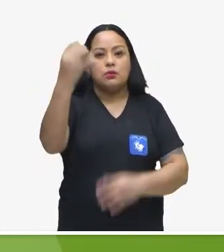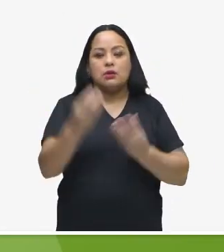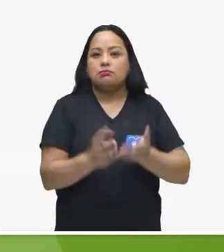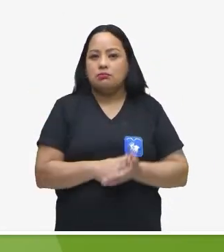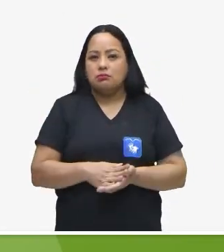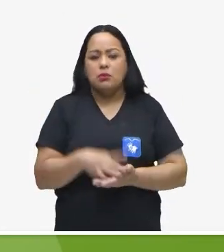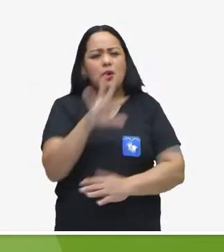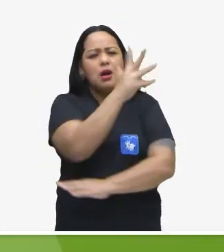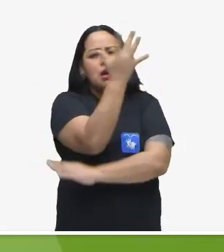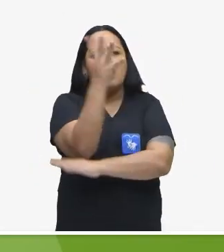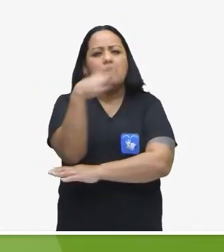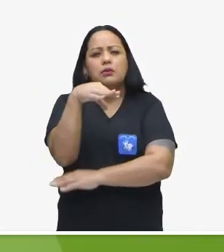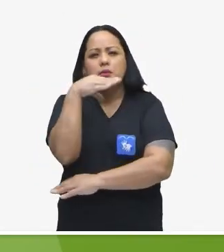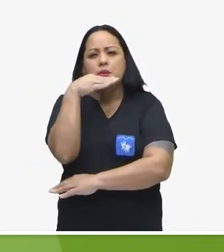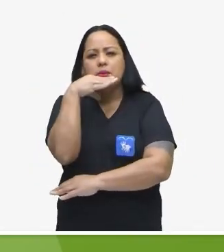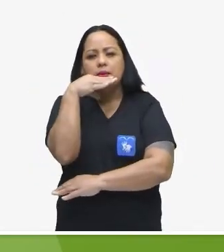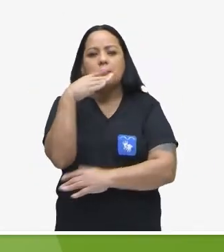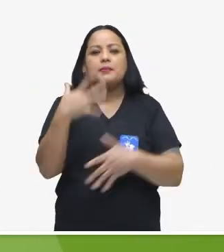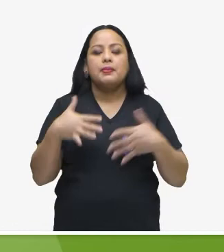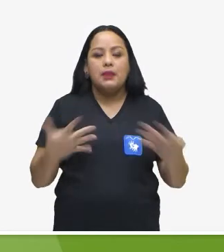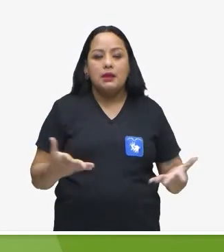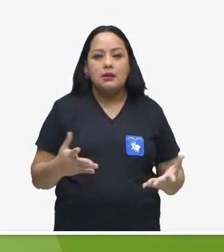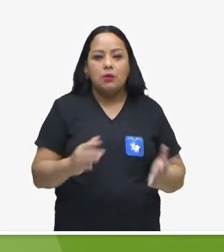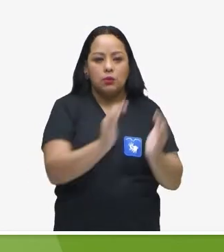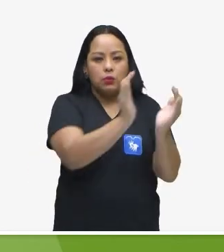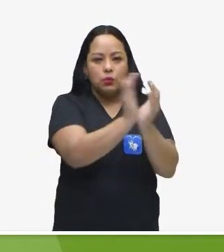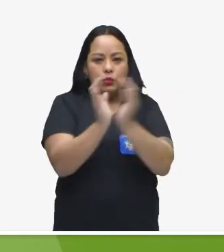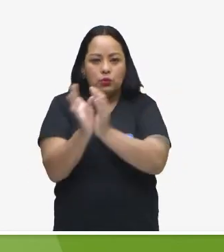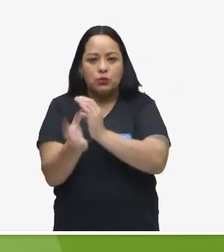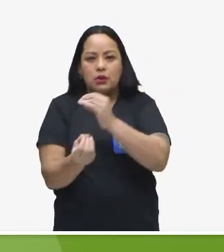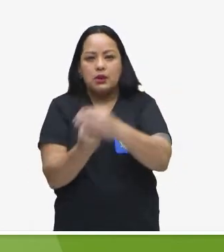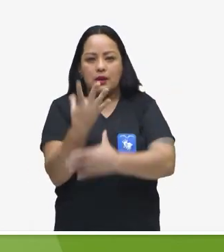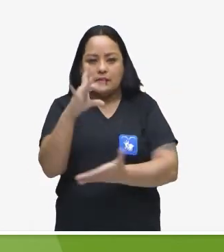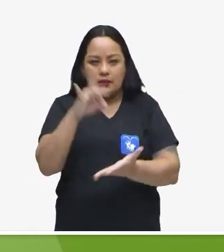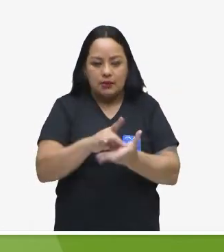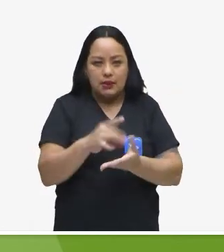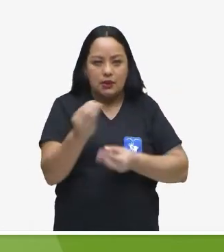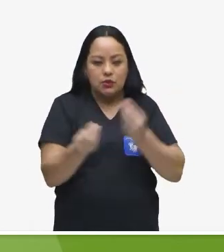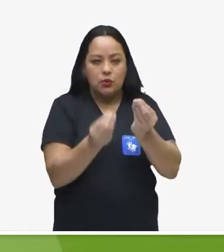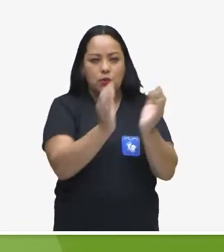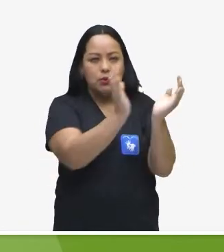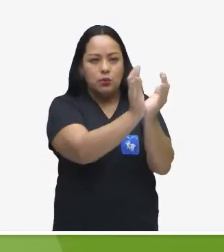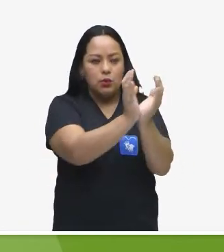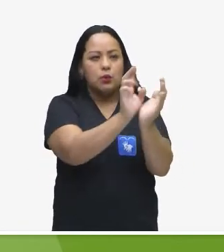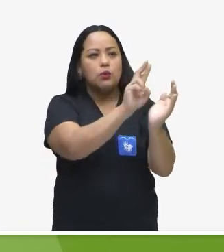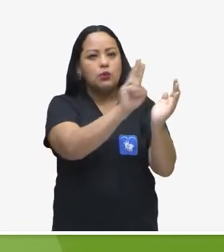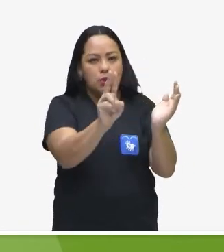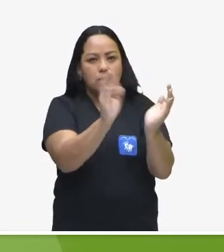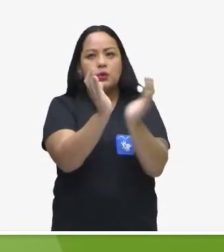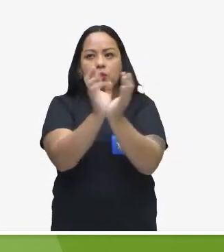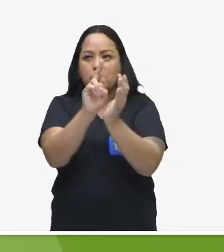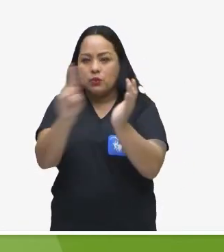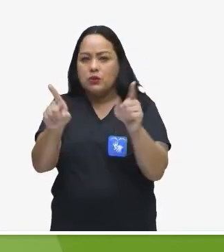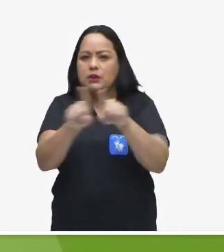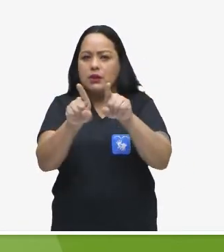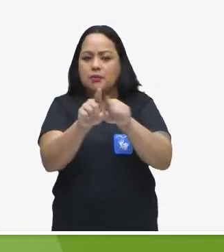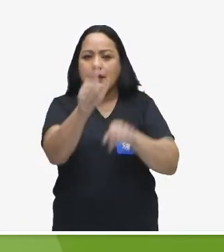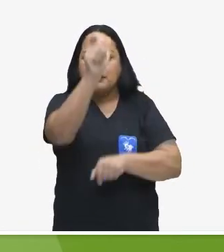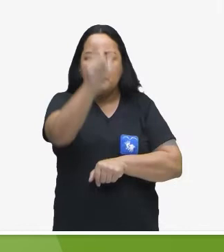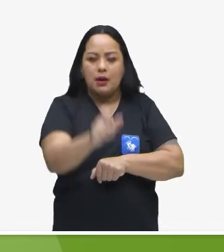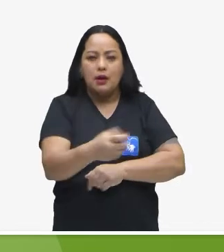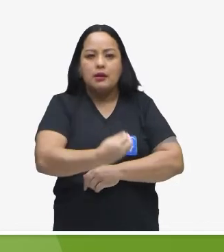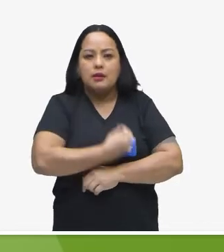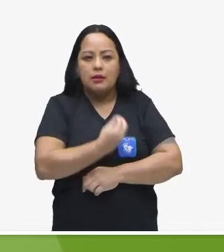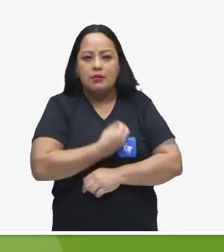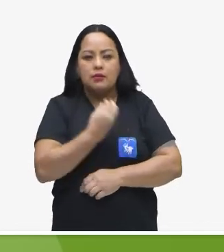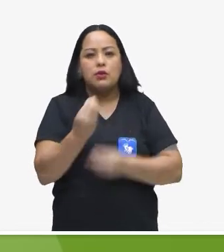Então, os reinos foram criados justamente para classificar cada um desses seres vivos, né? Segundo